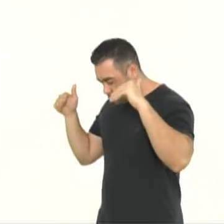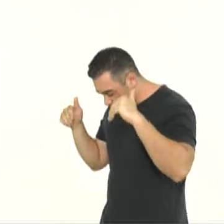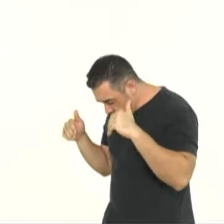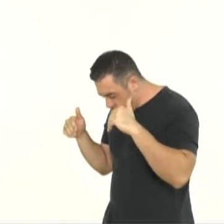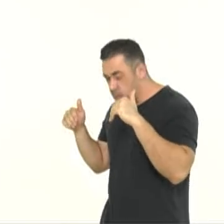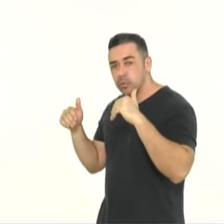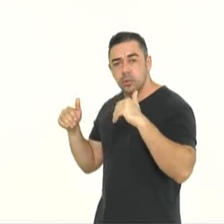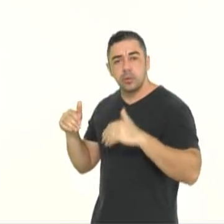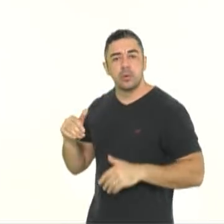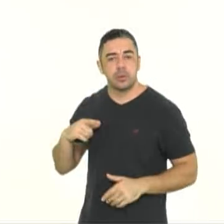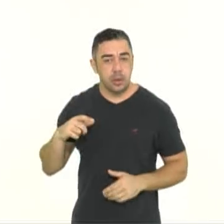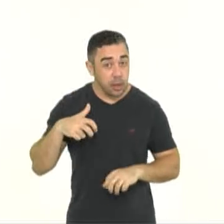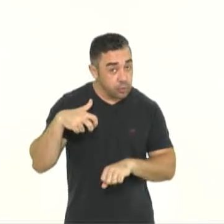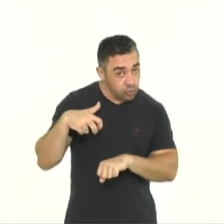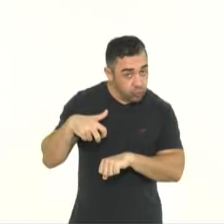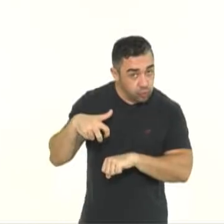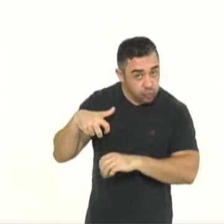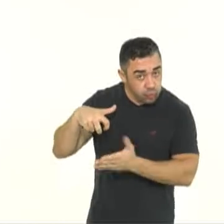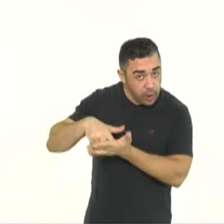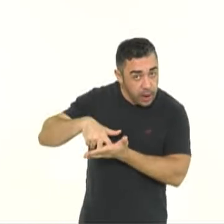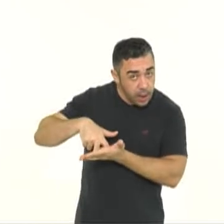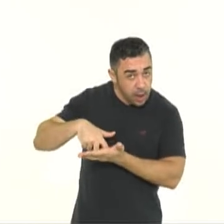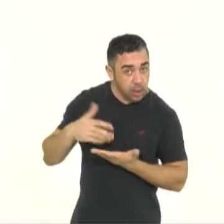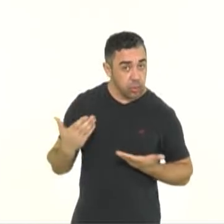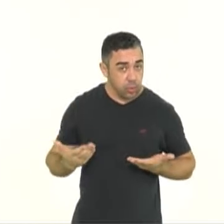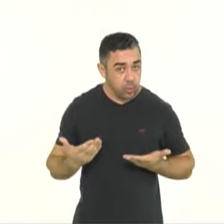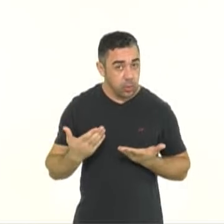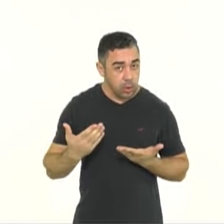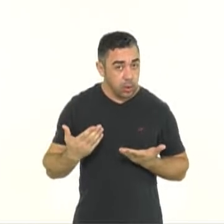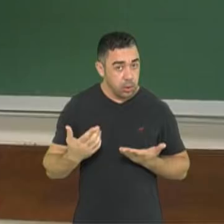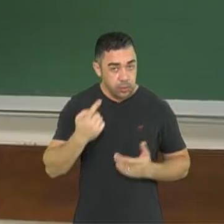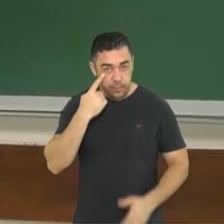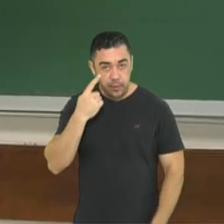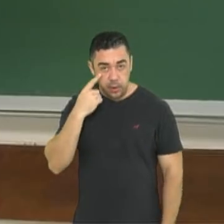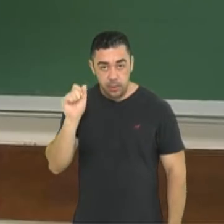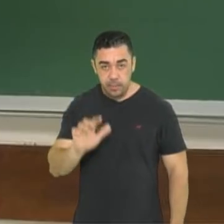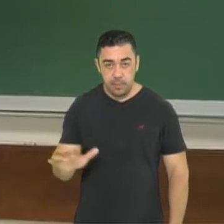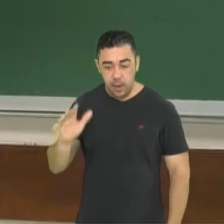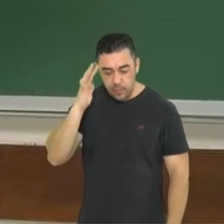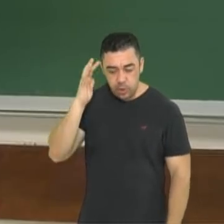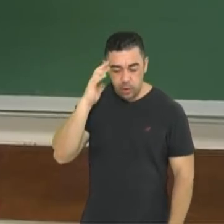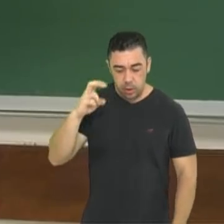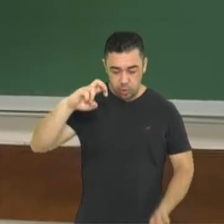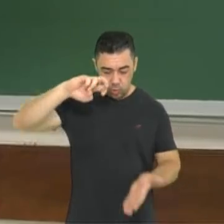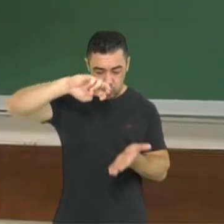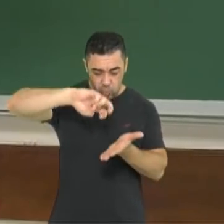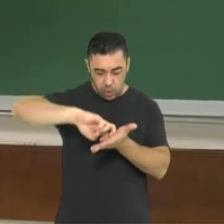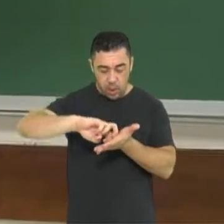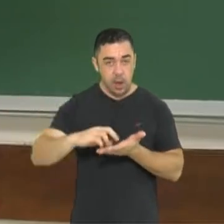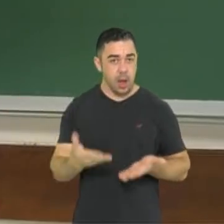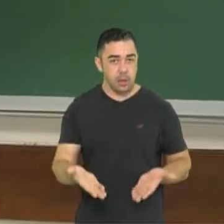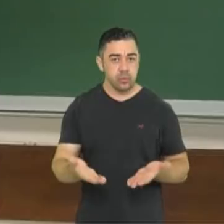De joelhos. É uma imagem simbolicamente muito poderosa. Já imaginou alguém de joelhos a você?